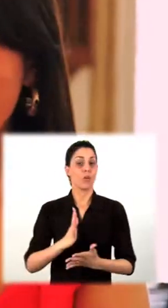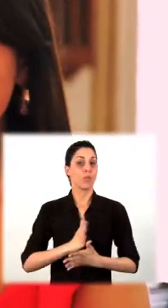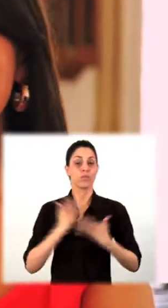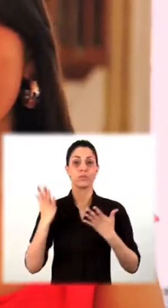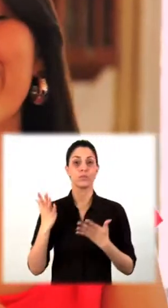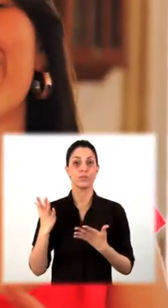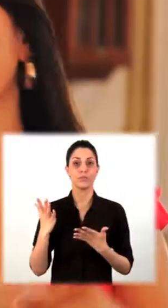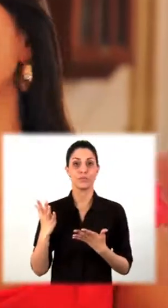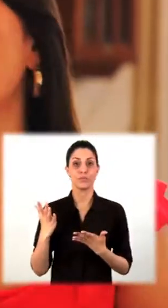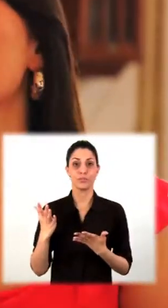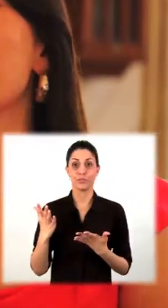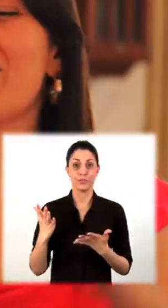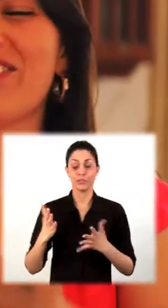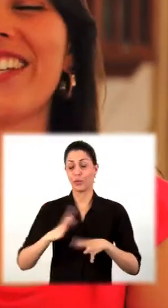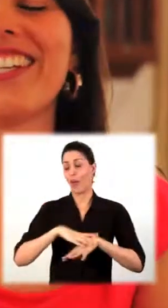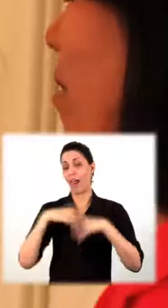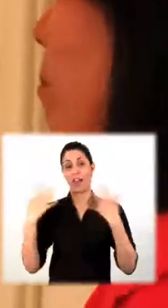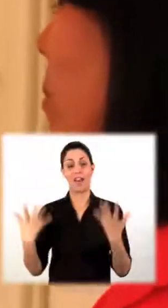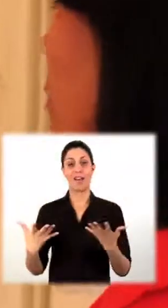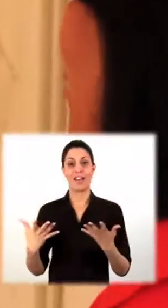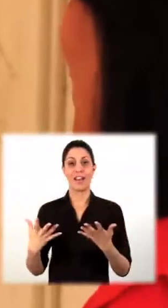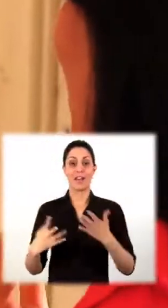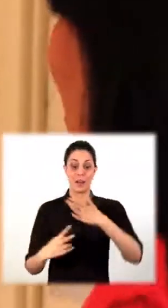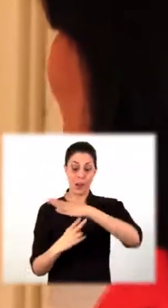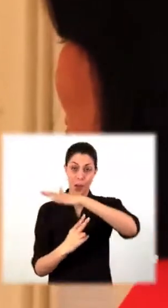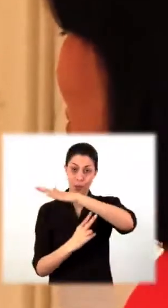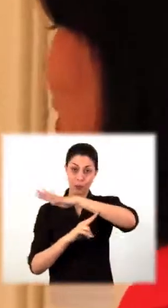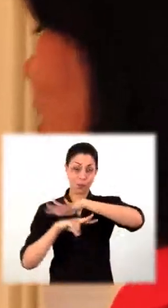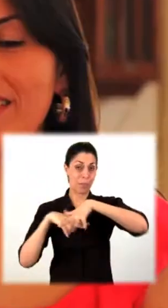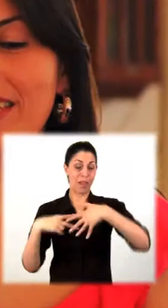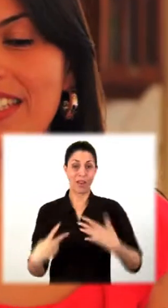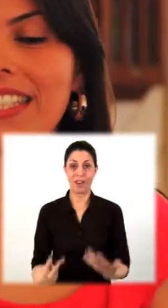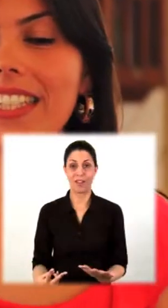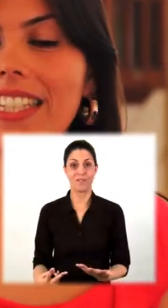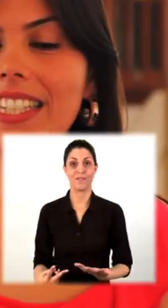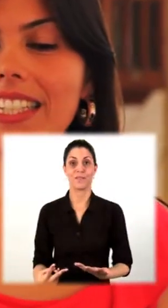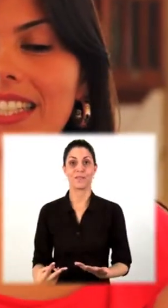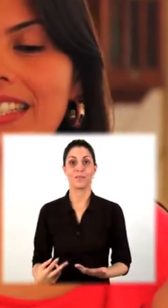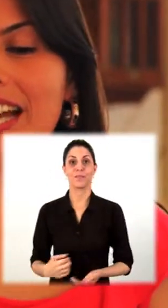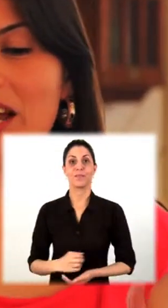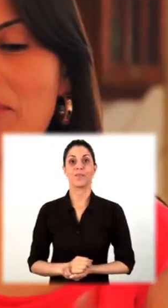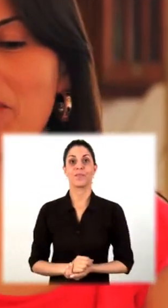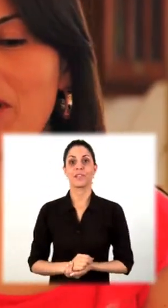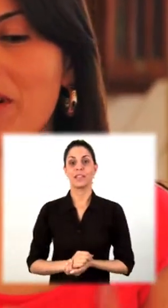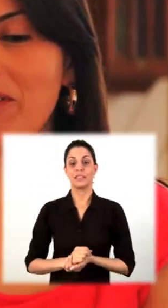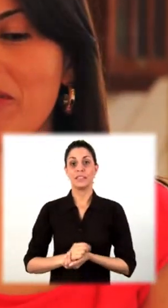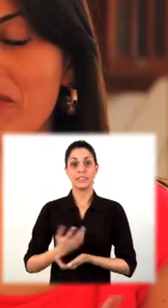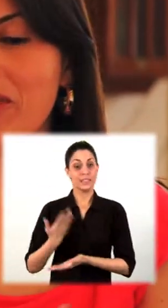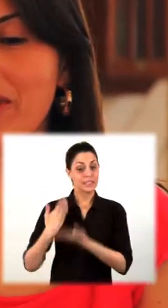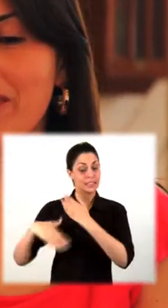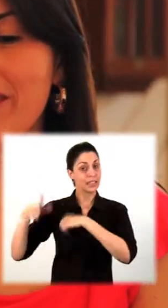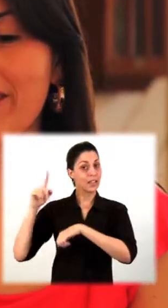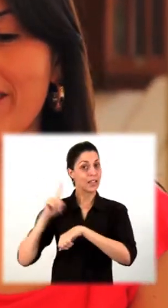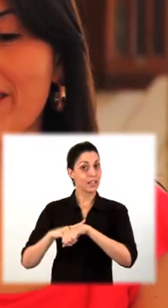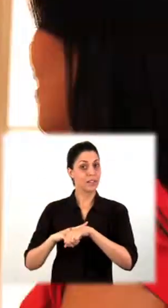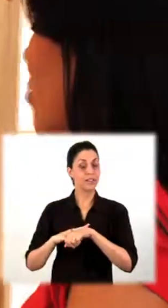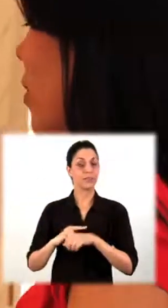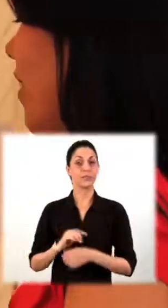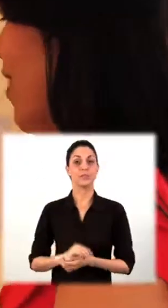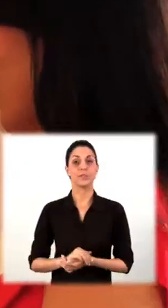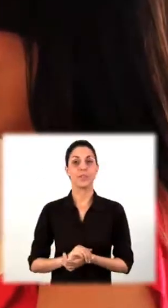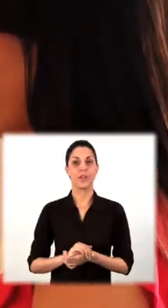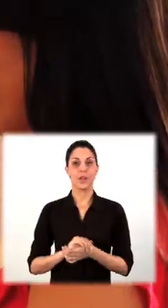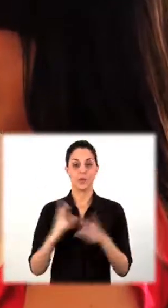desastre, uma catástrofe. A ponte caiu e, na época,